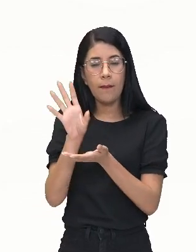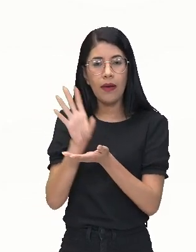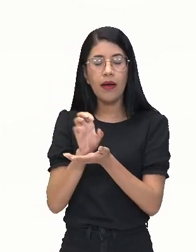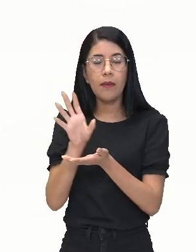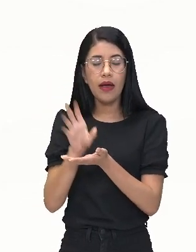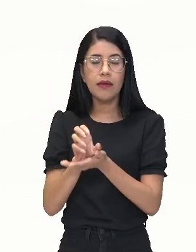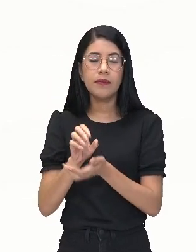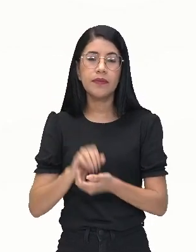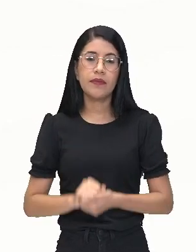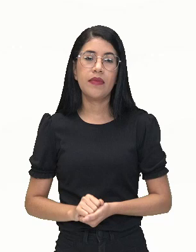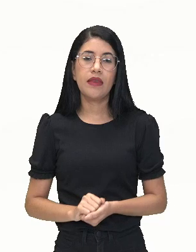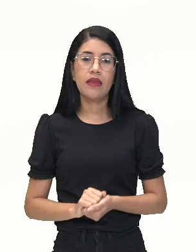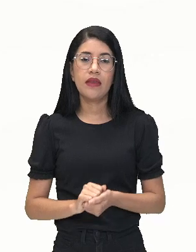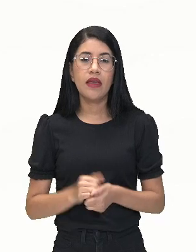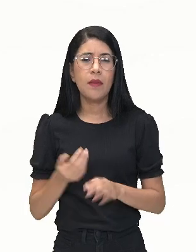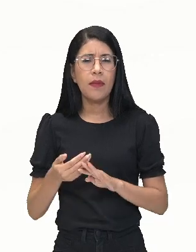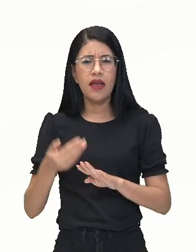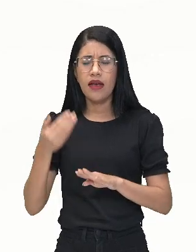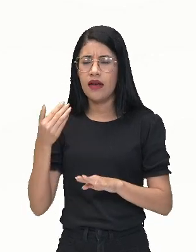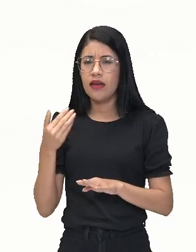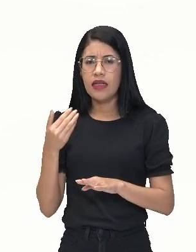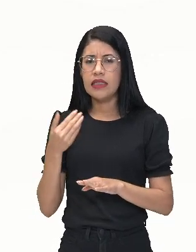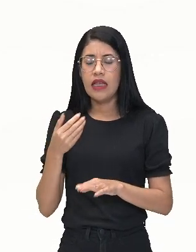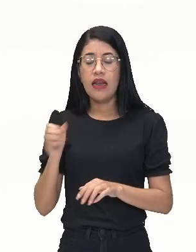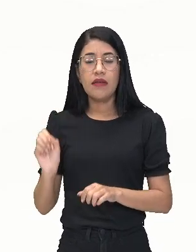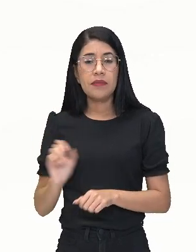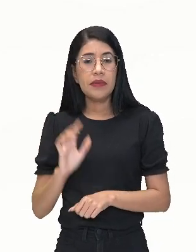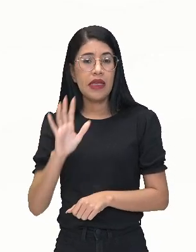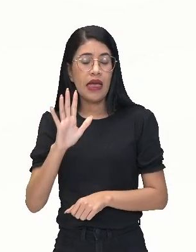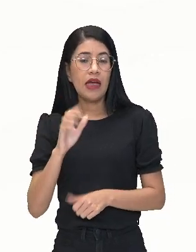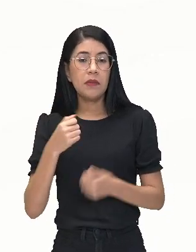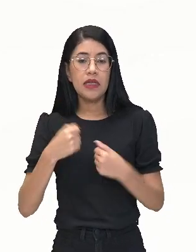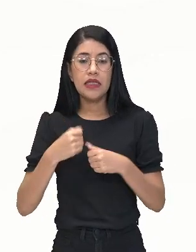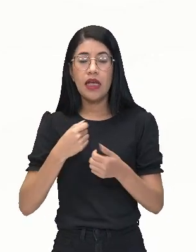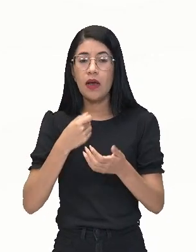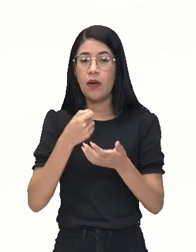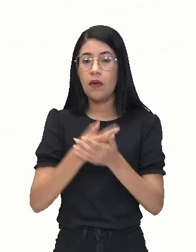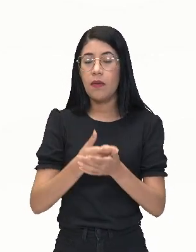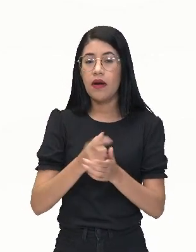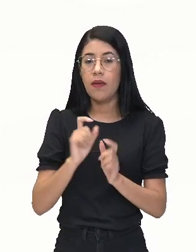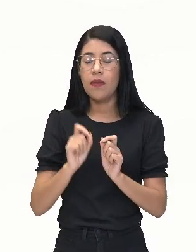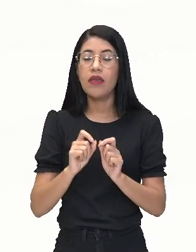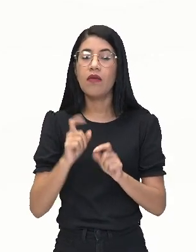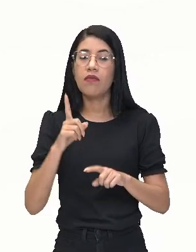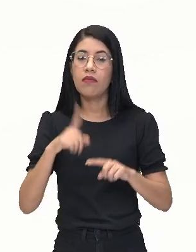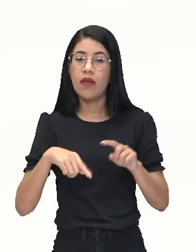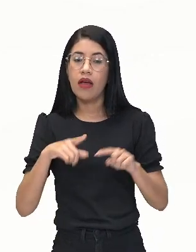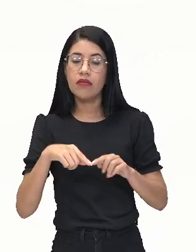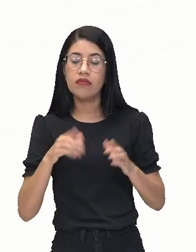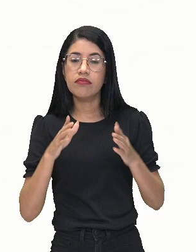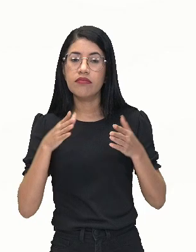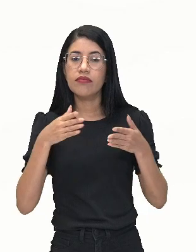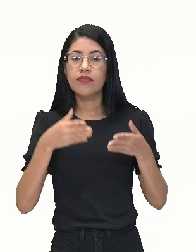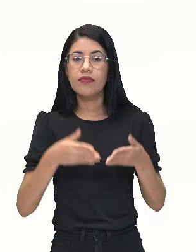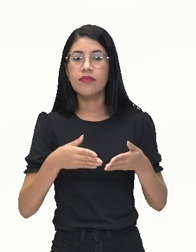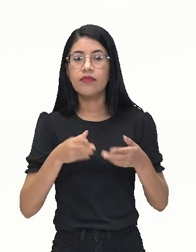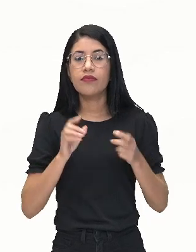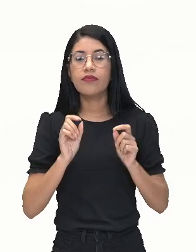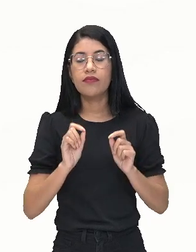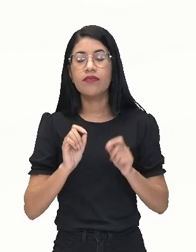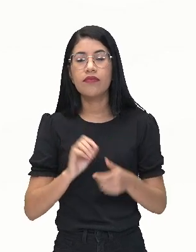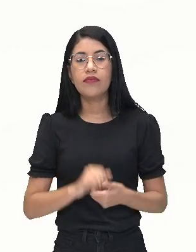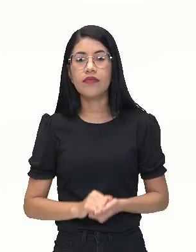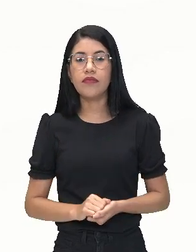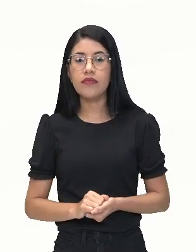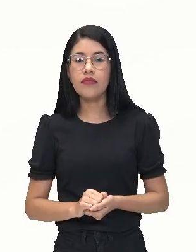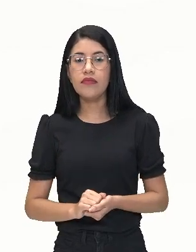pouco tempo atrás era caro e você teria que comprar ali um aparelho que é dedicado, como nós chamamos, e poucas